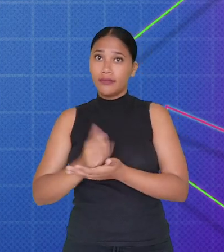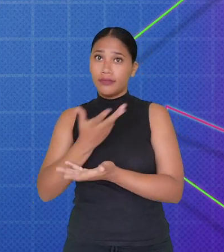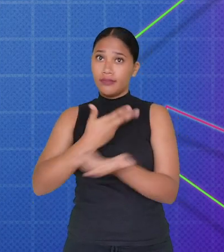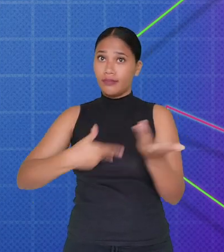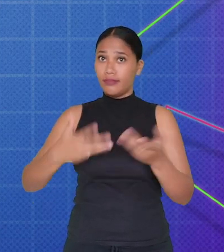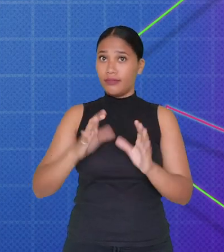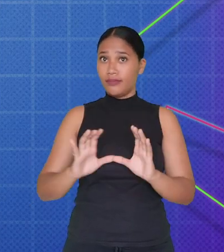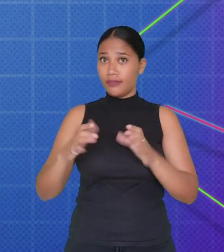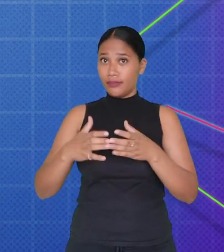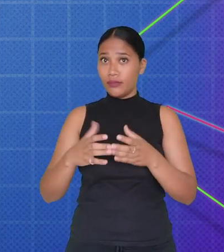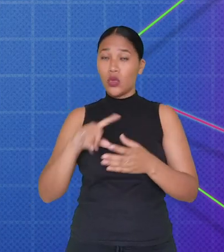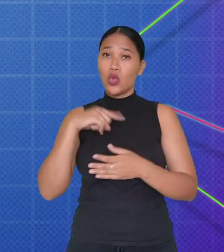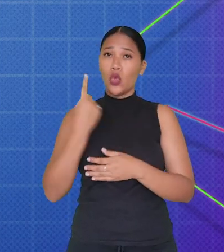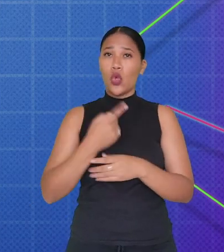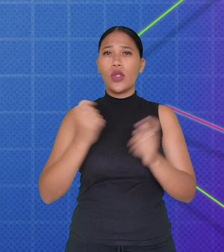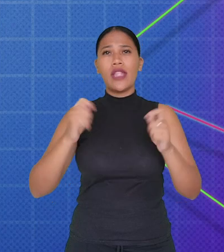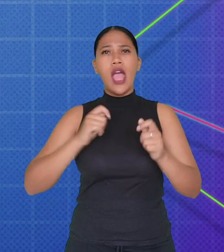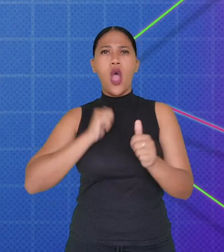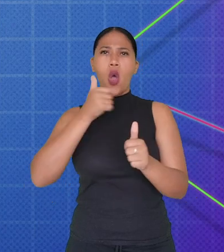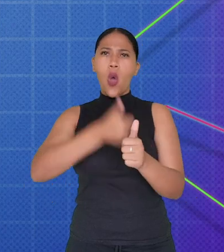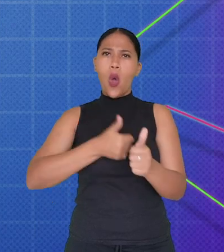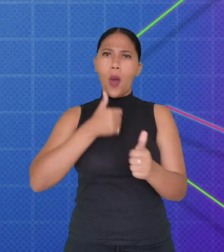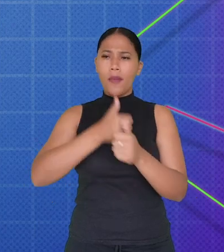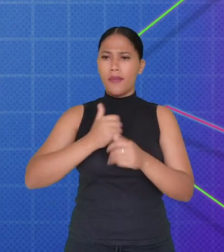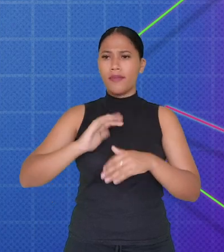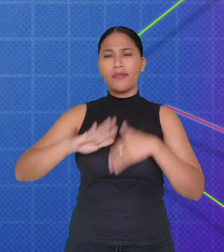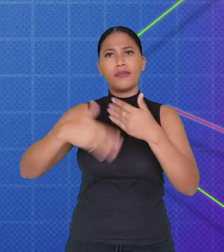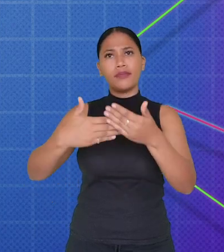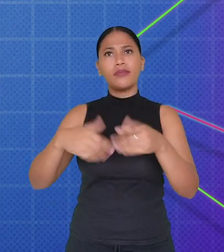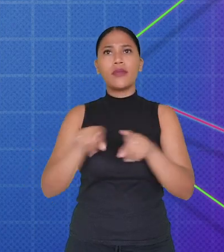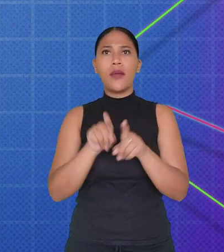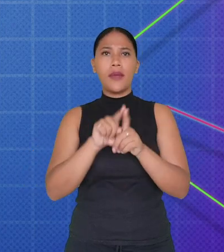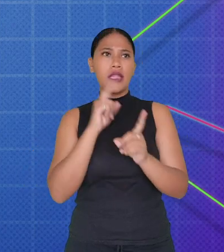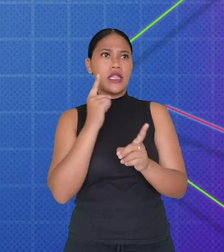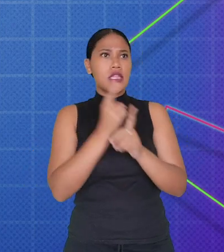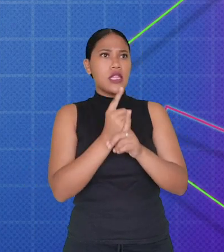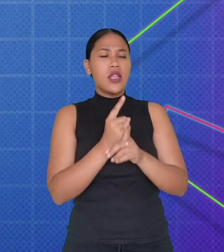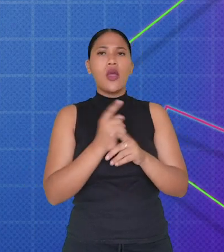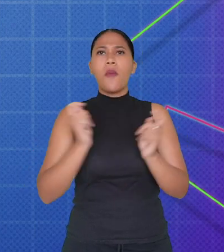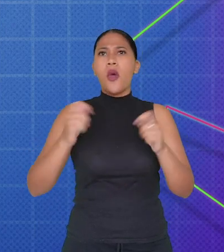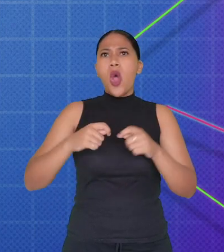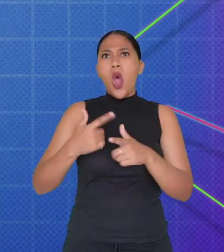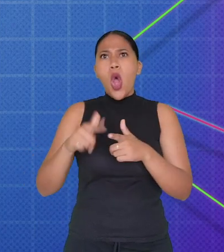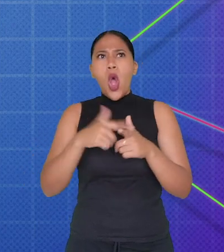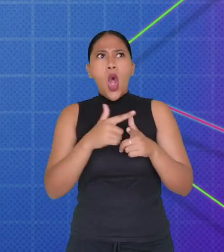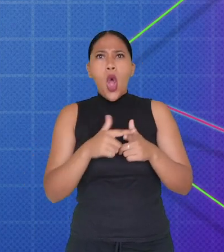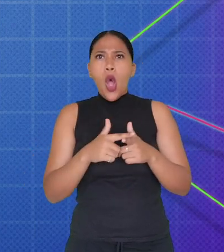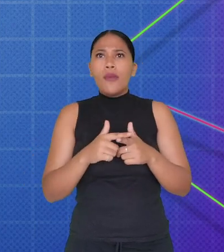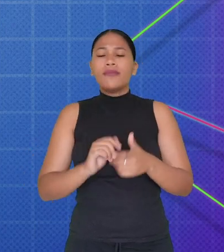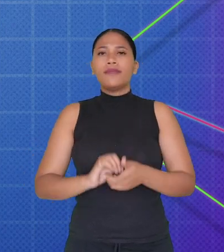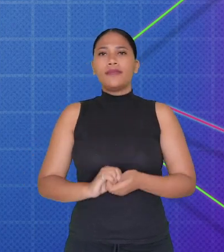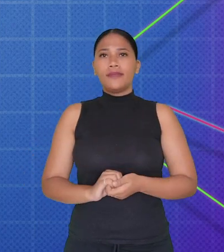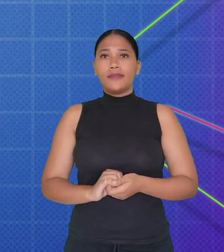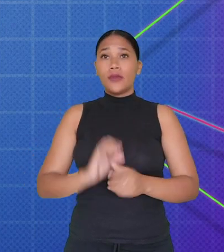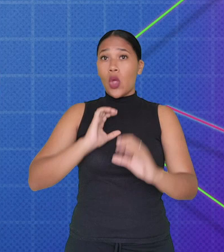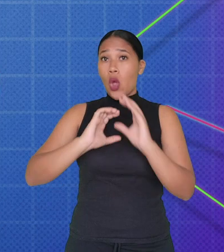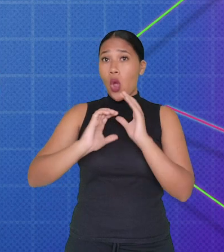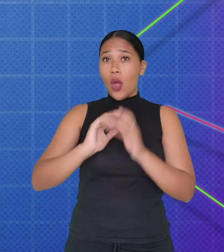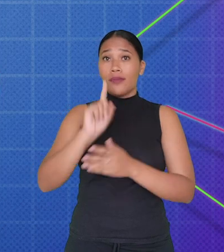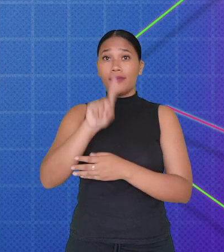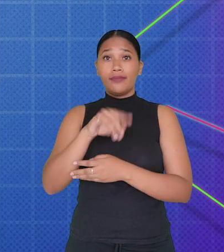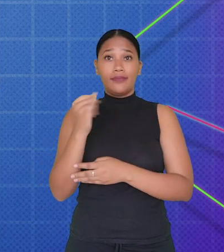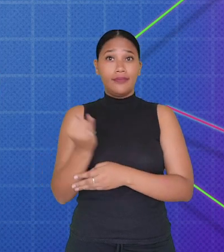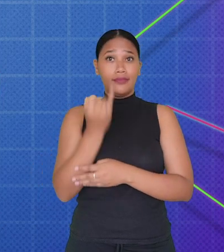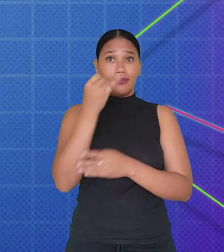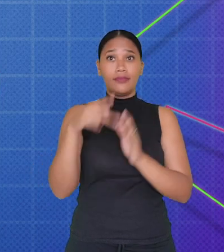e compartilhadas com a equipe para que todos possam acompanhar o progresso do projeto e identificar possíveis problemas a